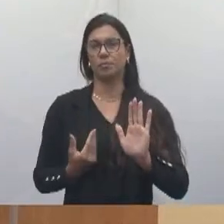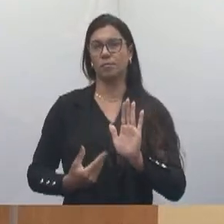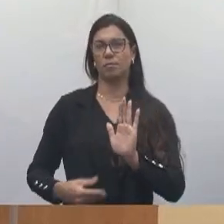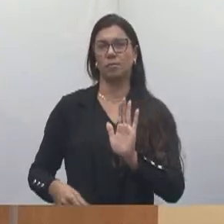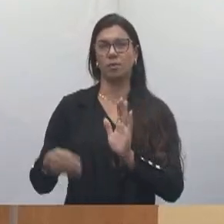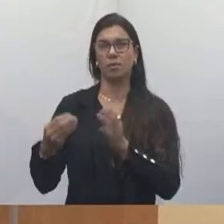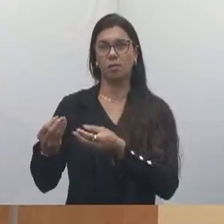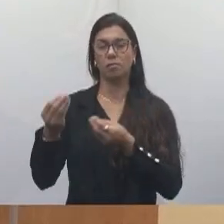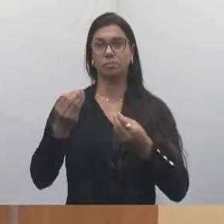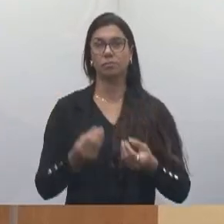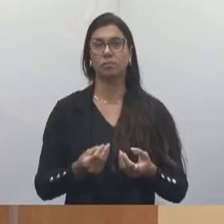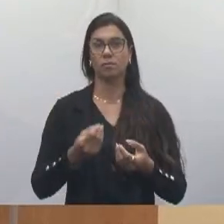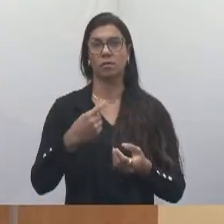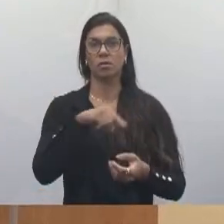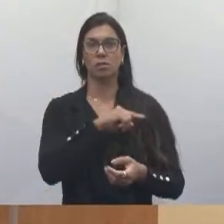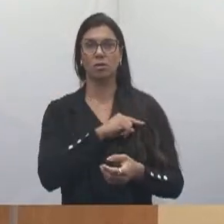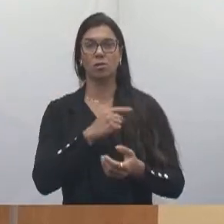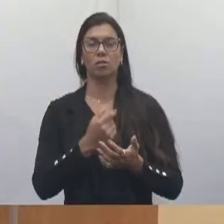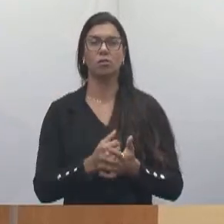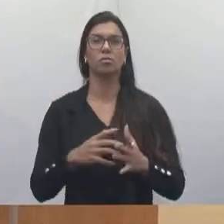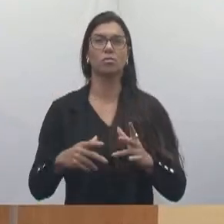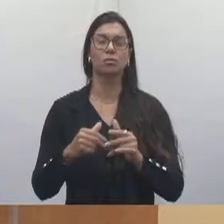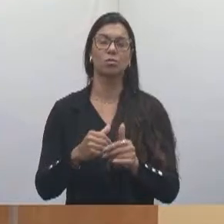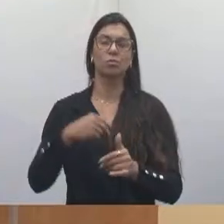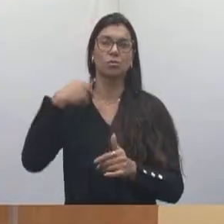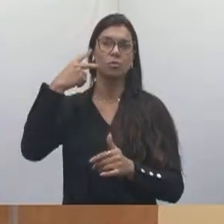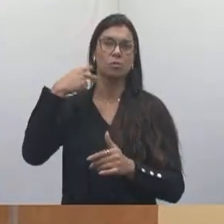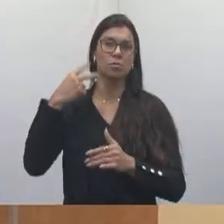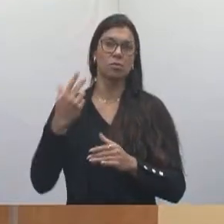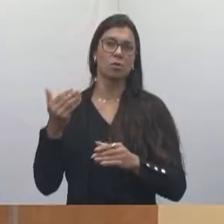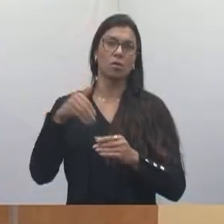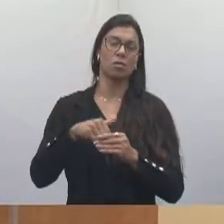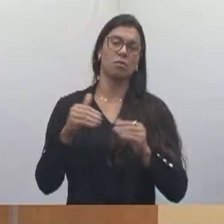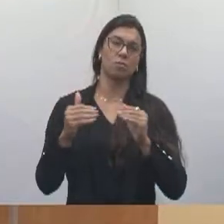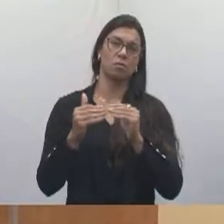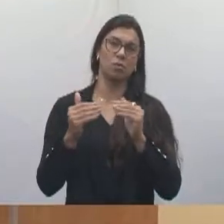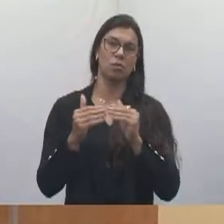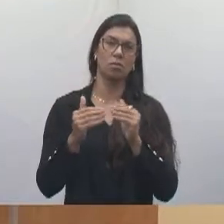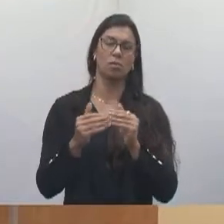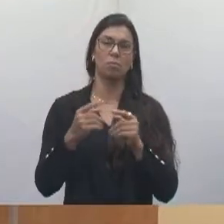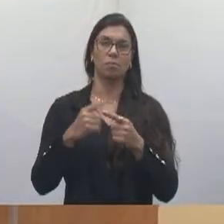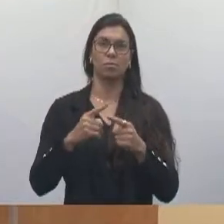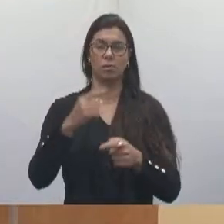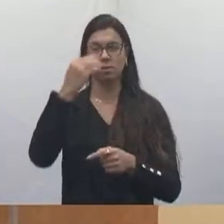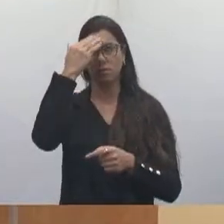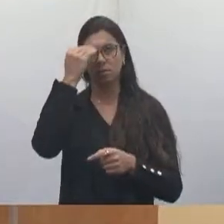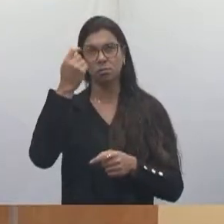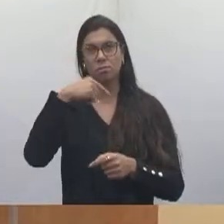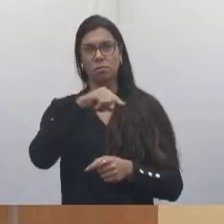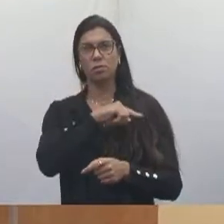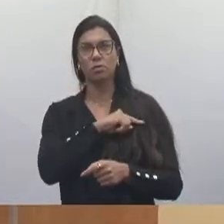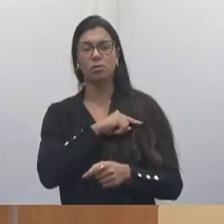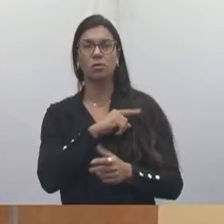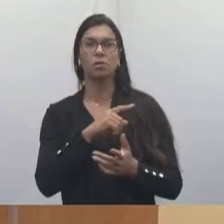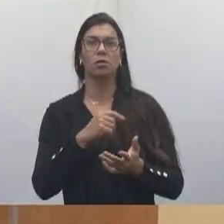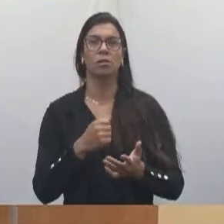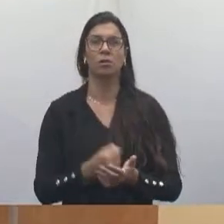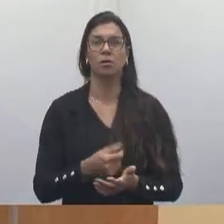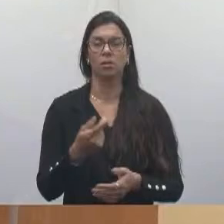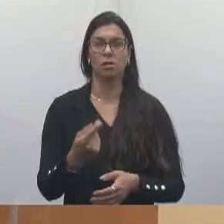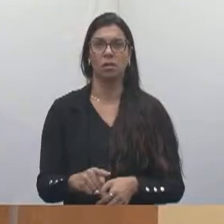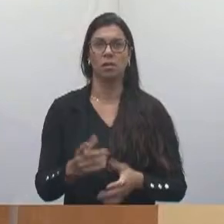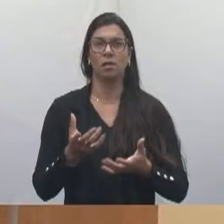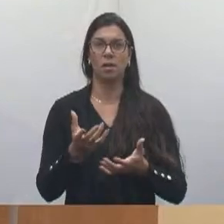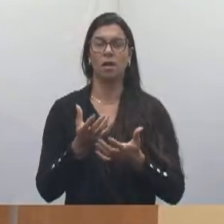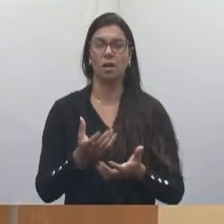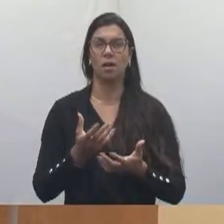que tem, no final, os vereadores todos votam favorável, porque sabe que todos nós aqui, e também o prefeito, que é o bem